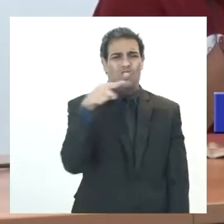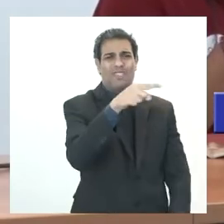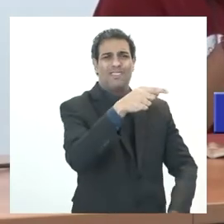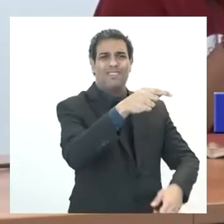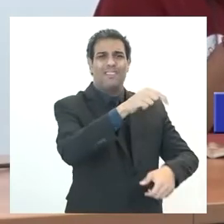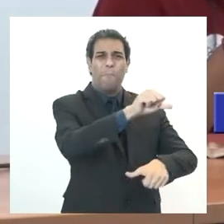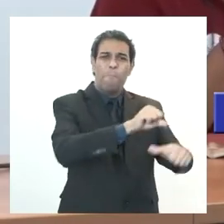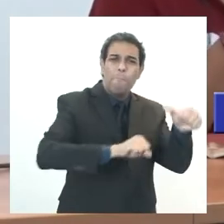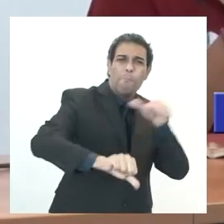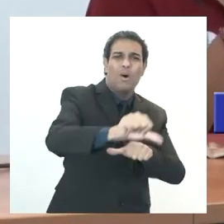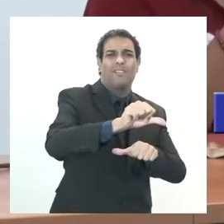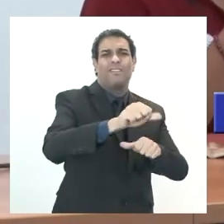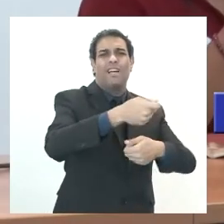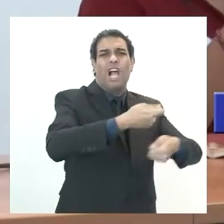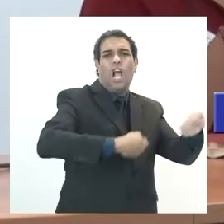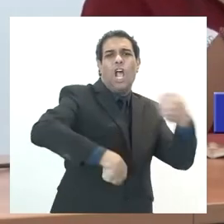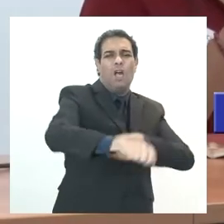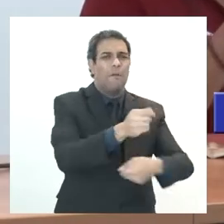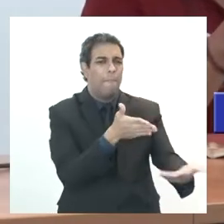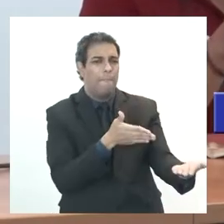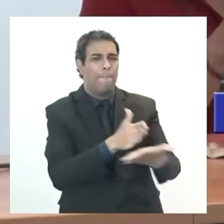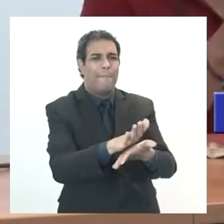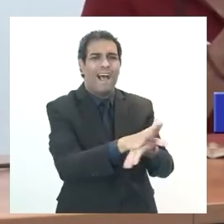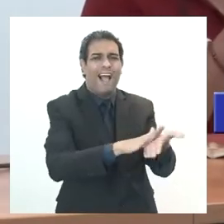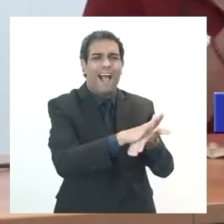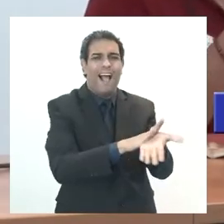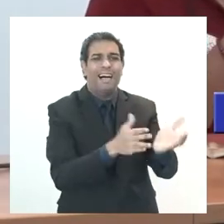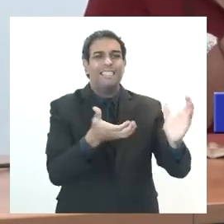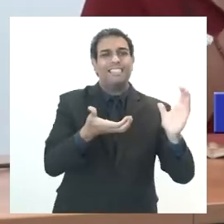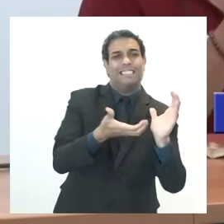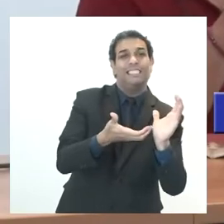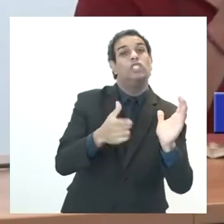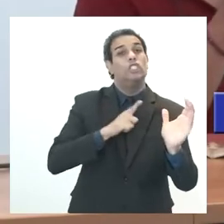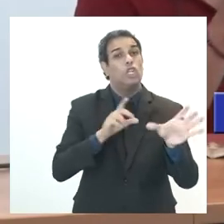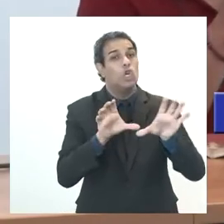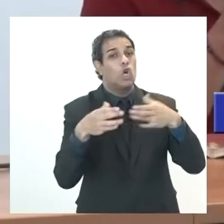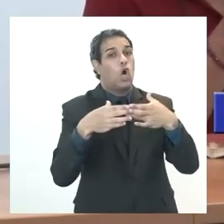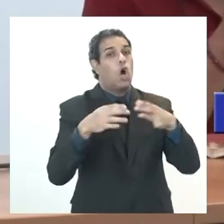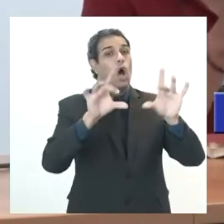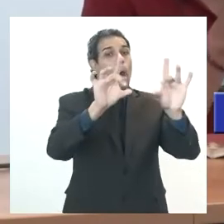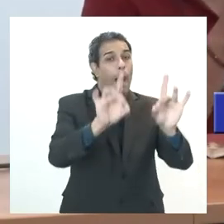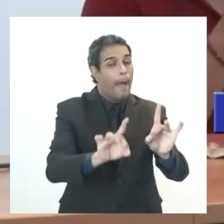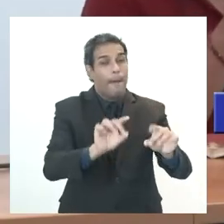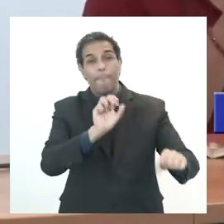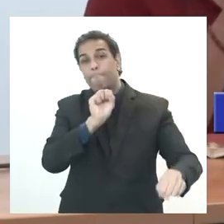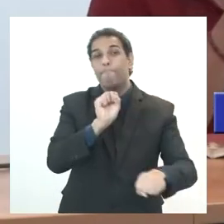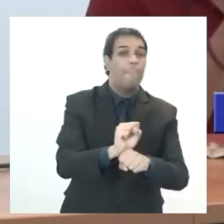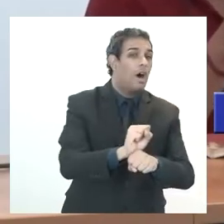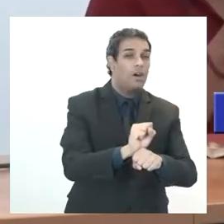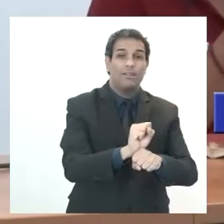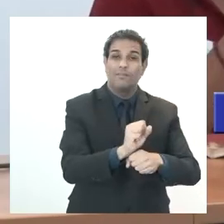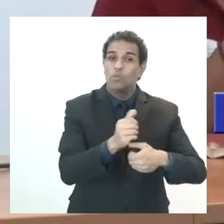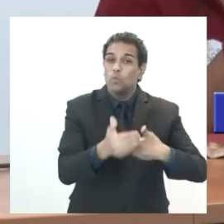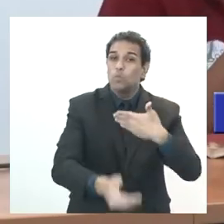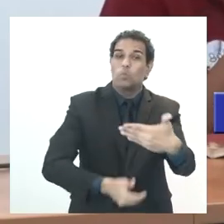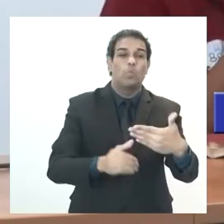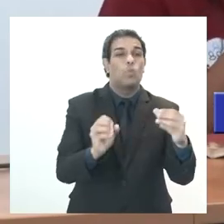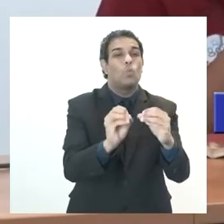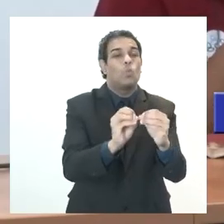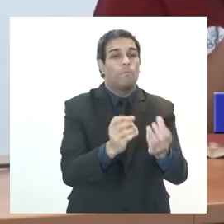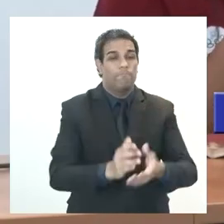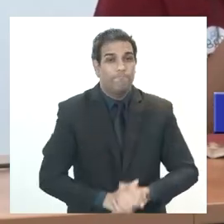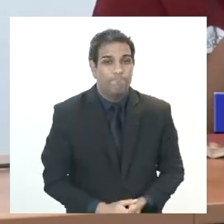reforma administrativa que ela não passe na comissão especial que ela fique paralisada ali que desde lá ela não